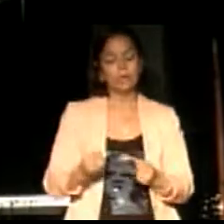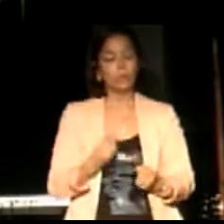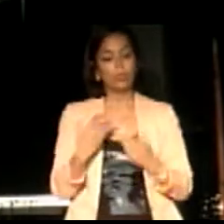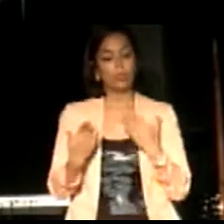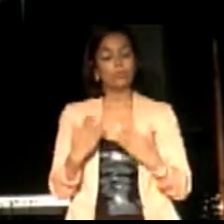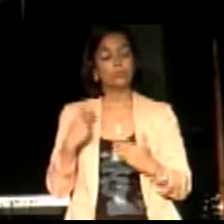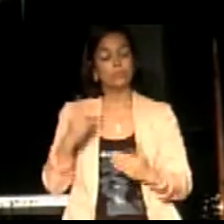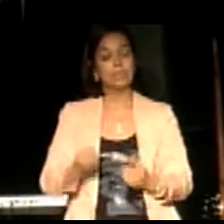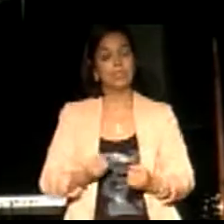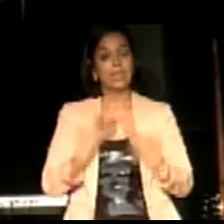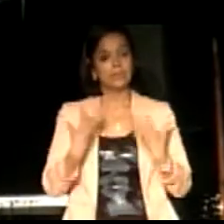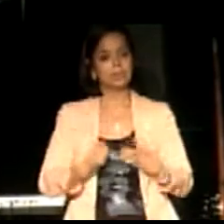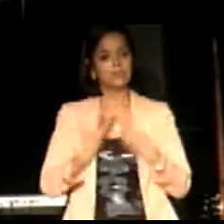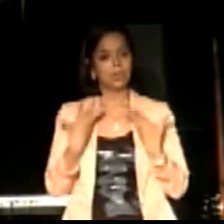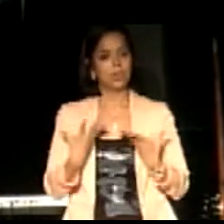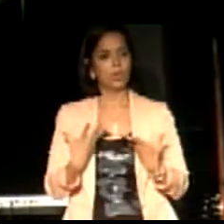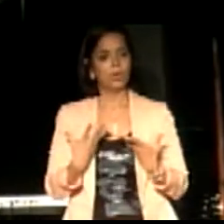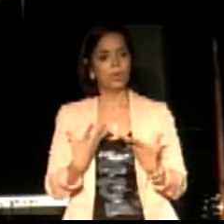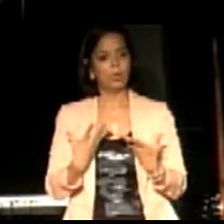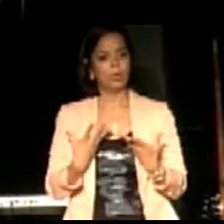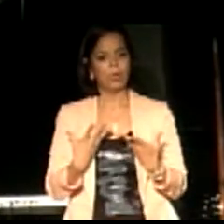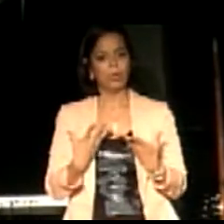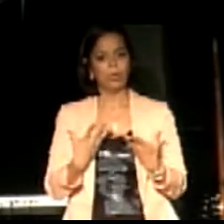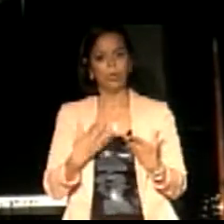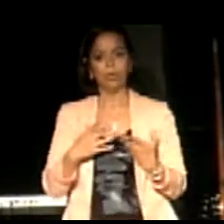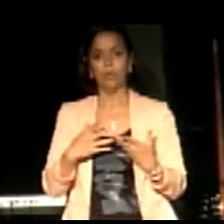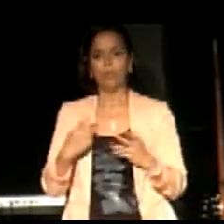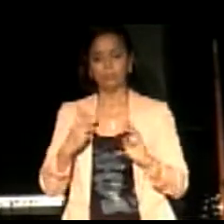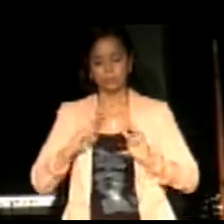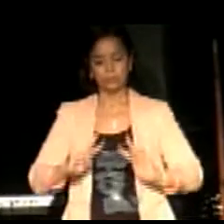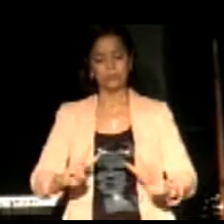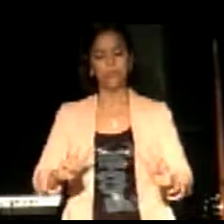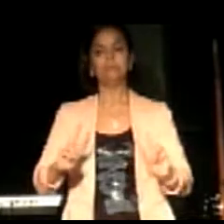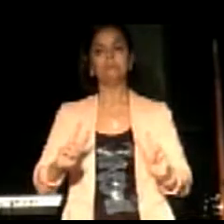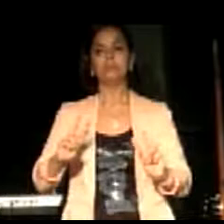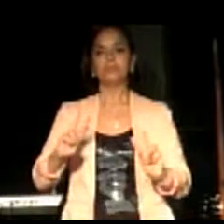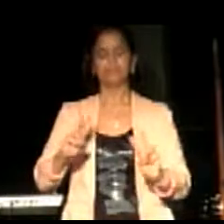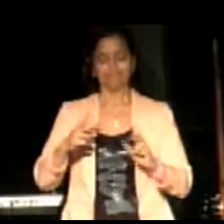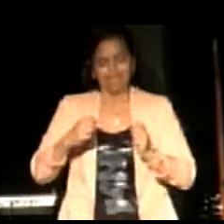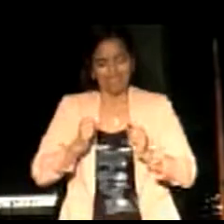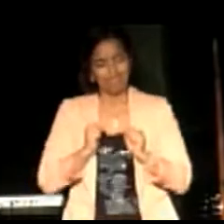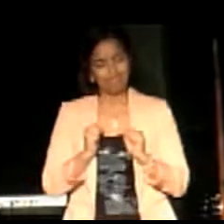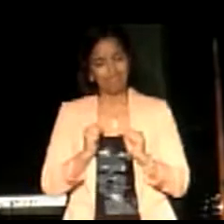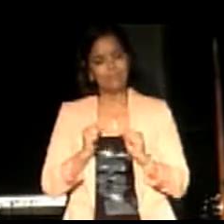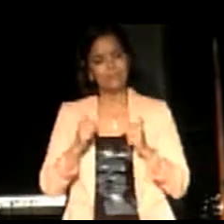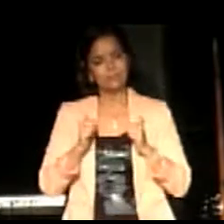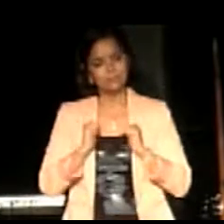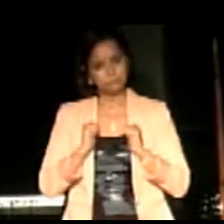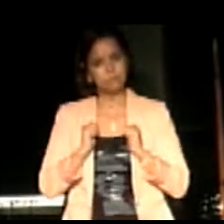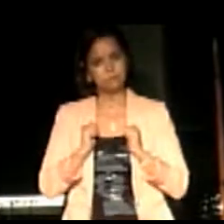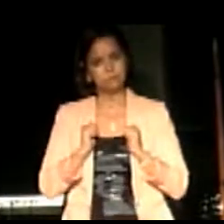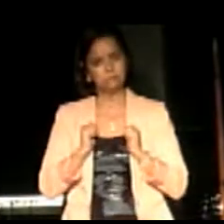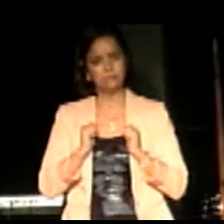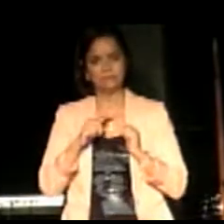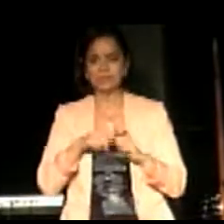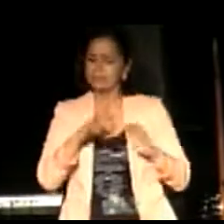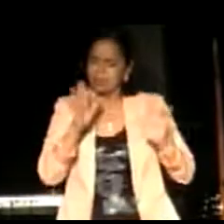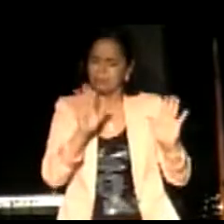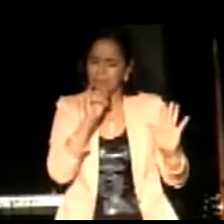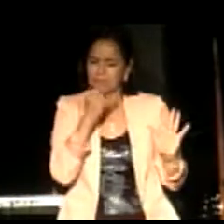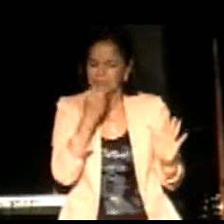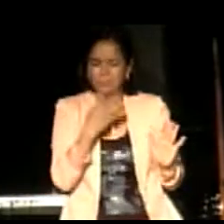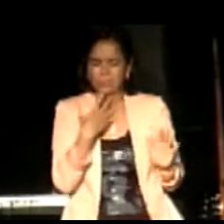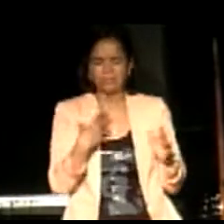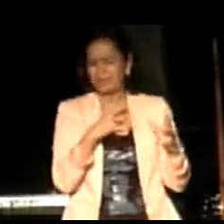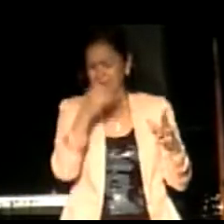preciso for, por causa do reino, por causa da glória do nome de Deus, você abre mão dos seus